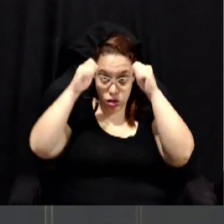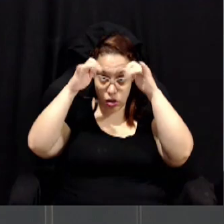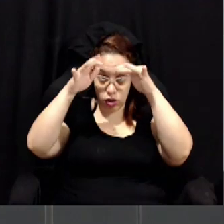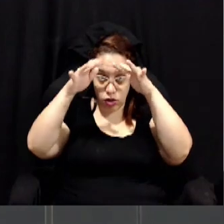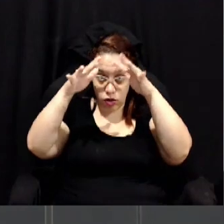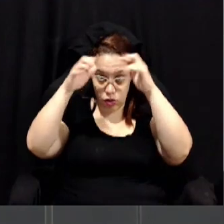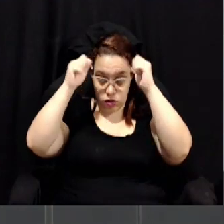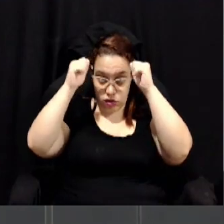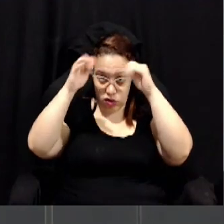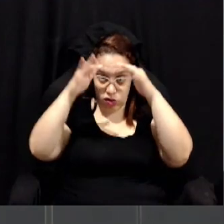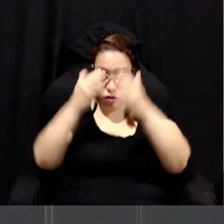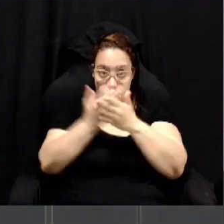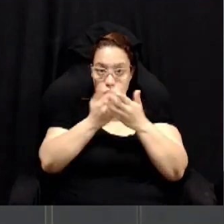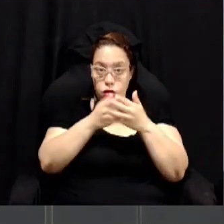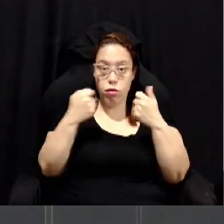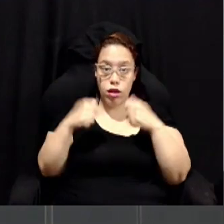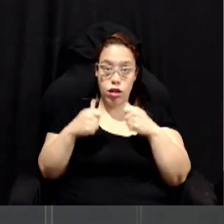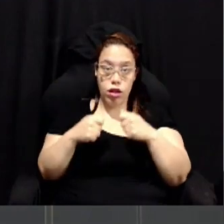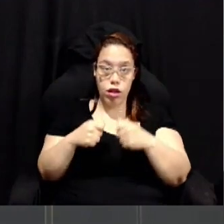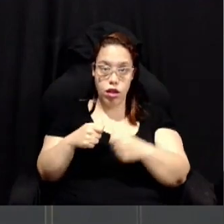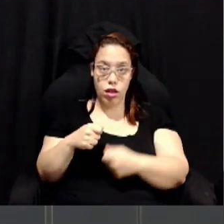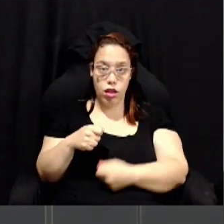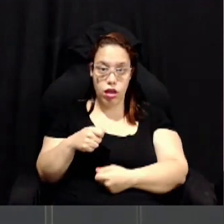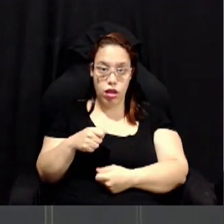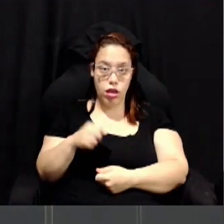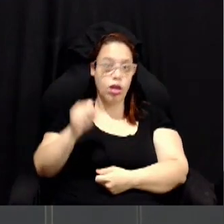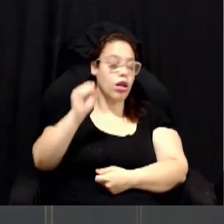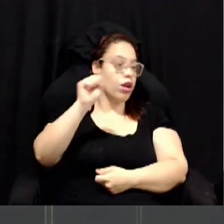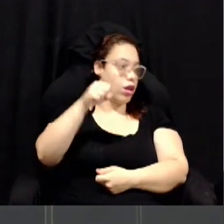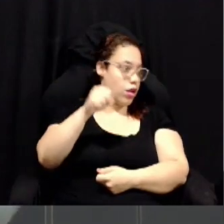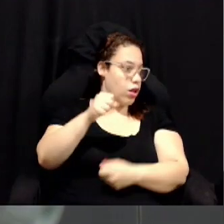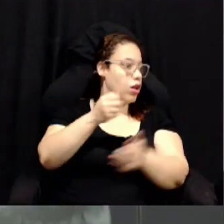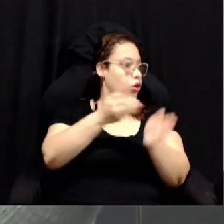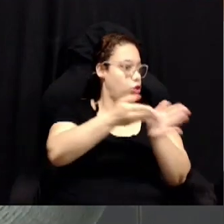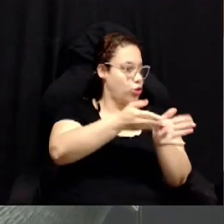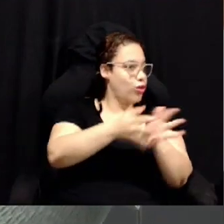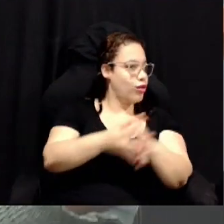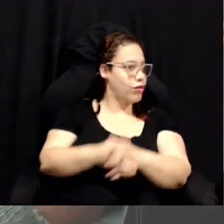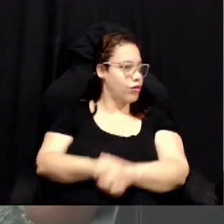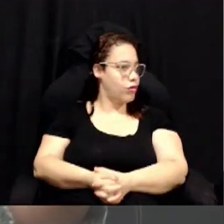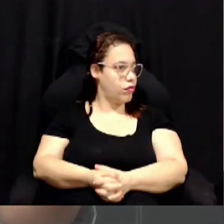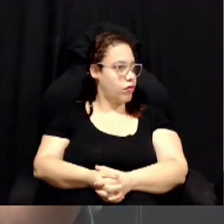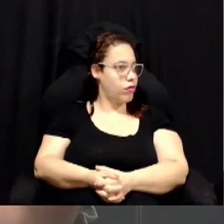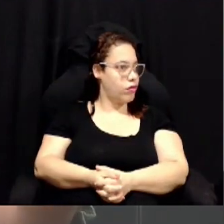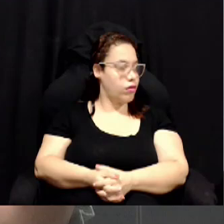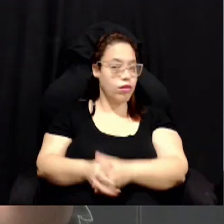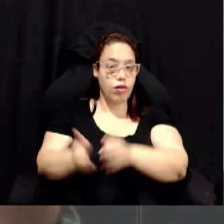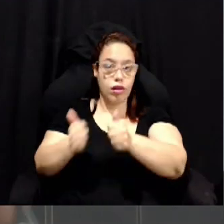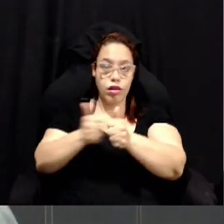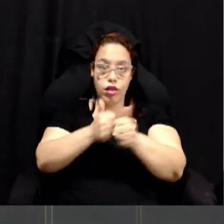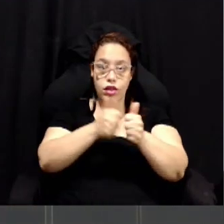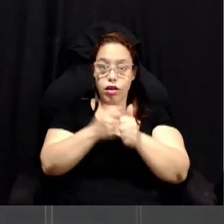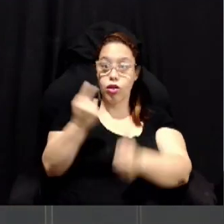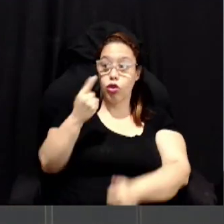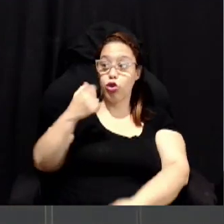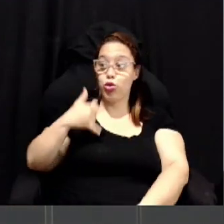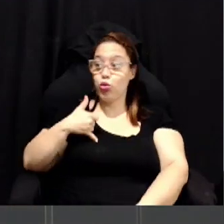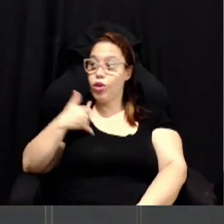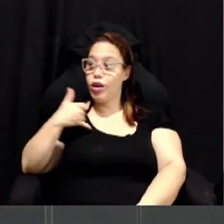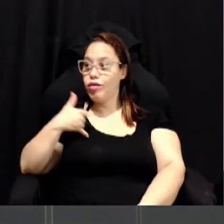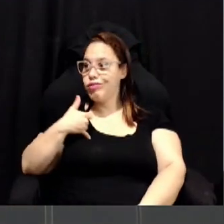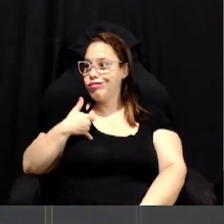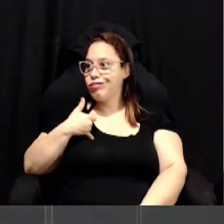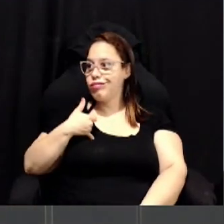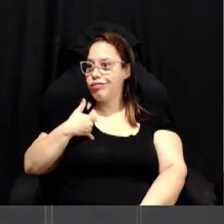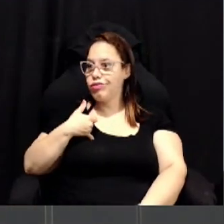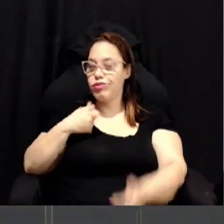que ela precisa. Ah, então se é assim, eu te dou. Mas ela vinha acompanhando minha filha desde 1 aninho, né? E aí ela laudou